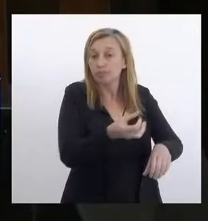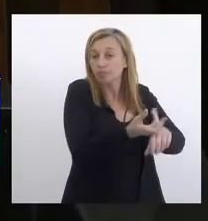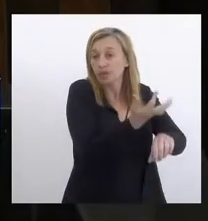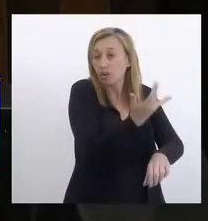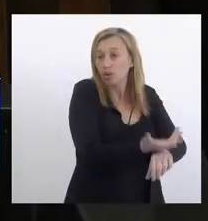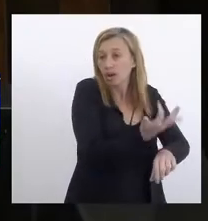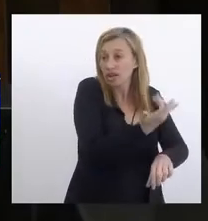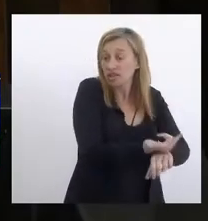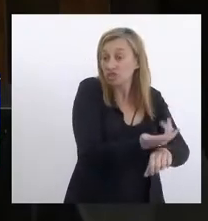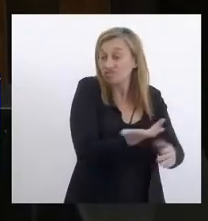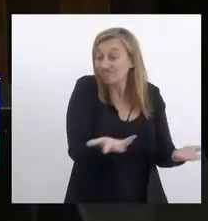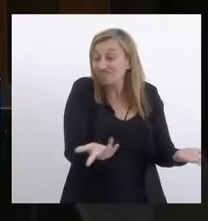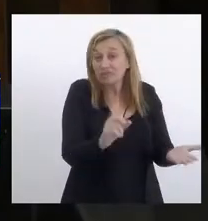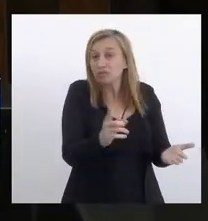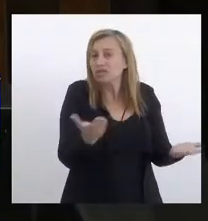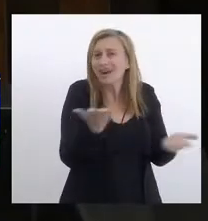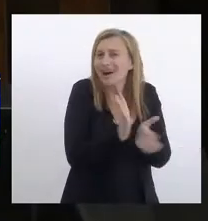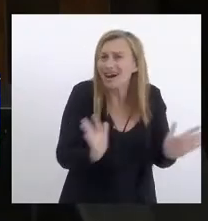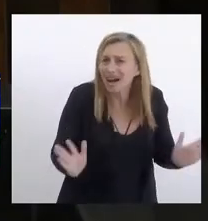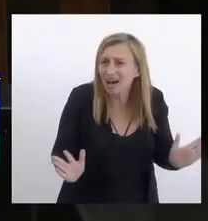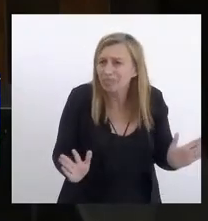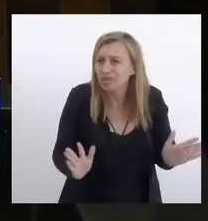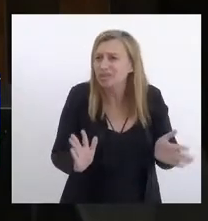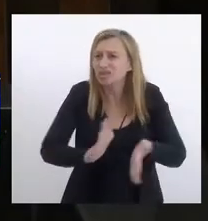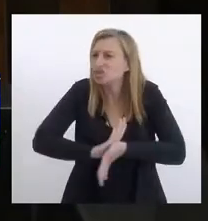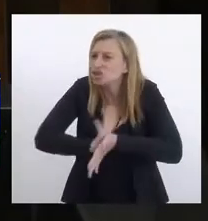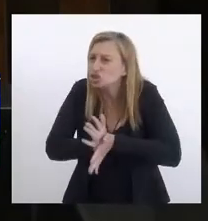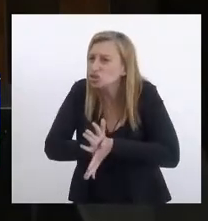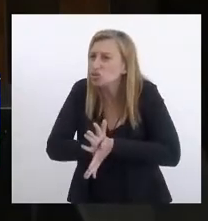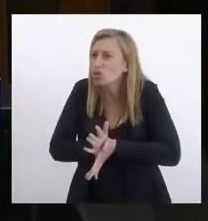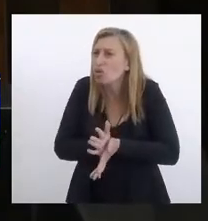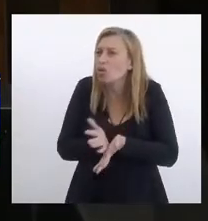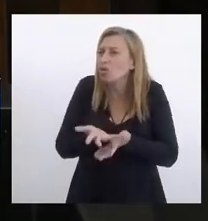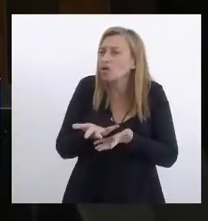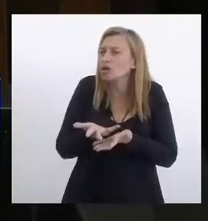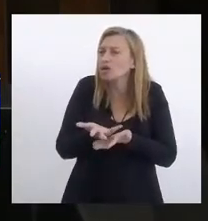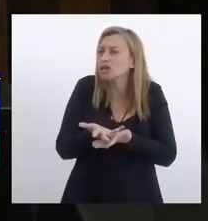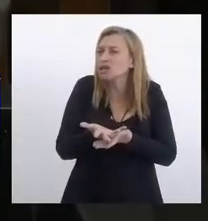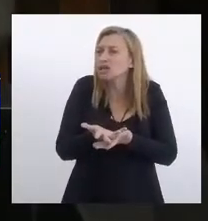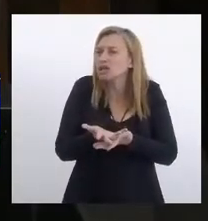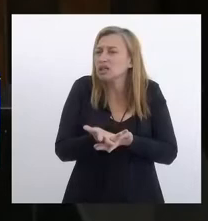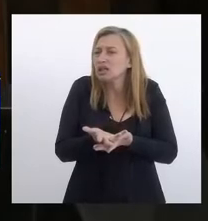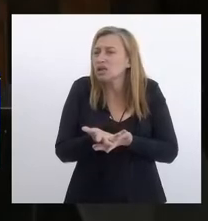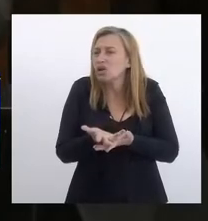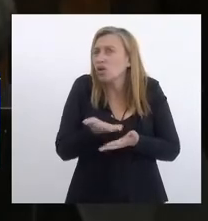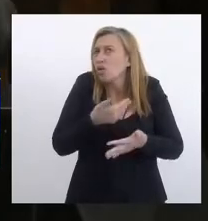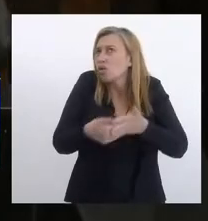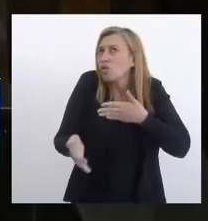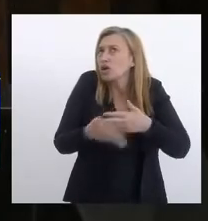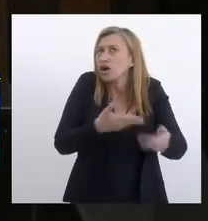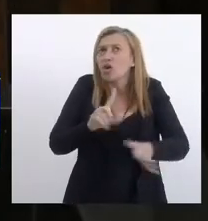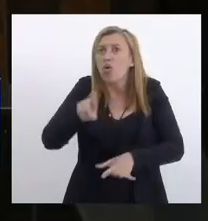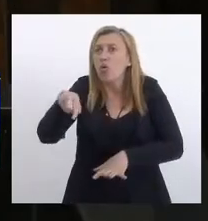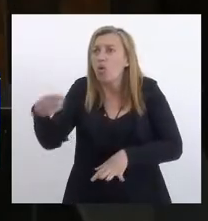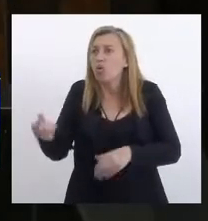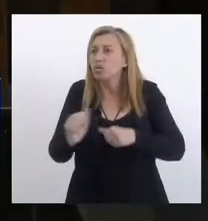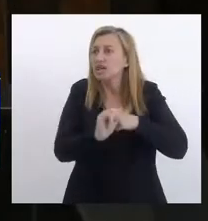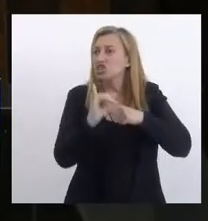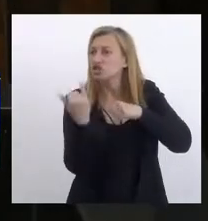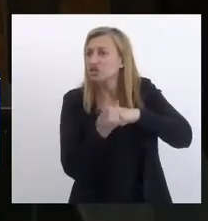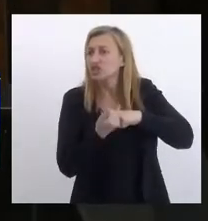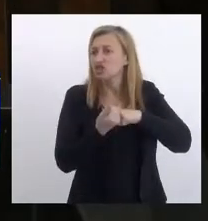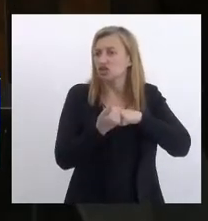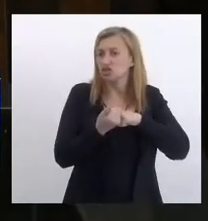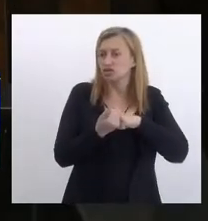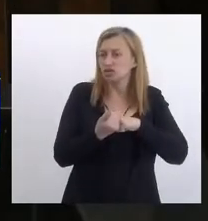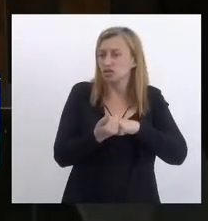Não se acaba, não se extermina, não se funde, ou qualquer outro adjetivo